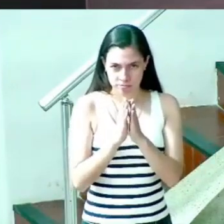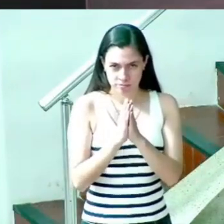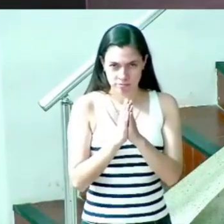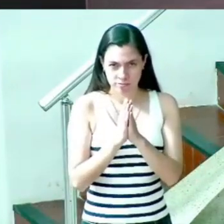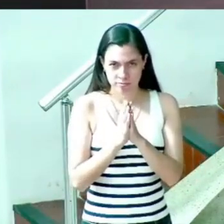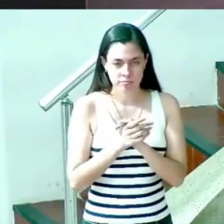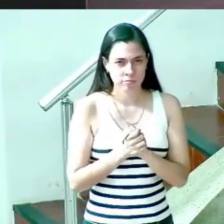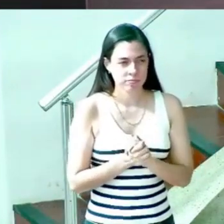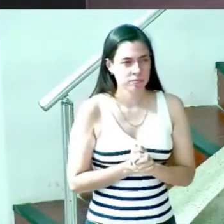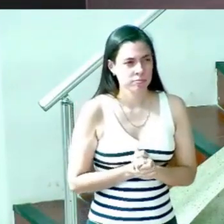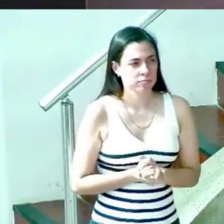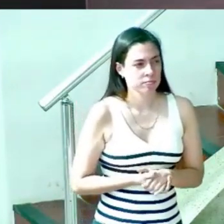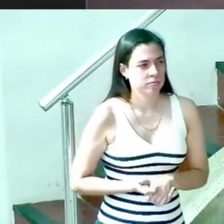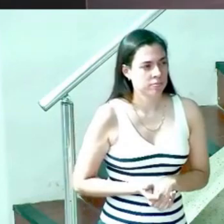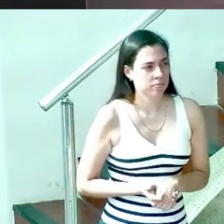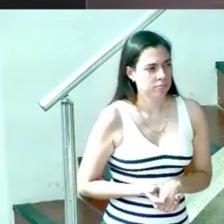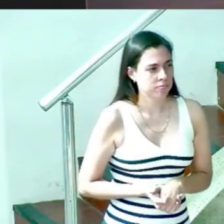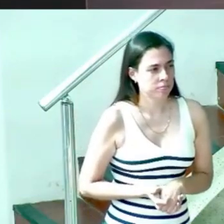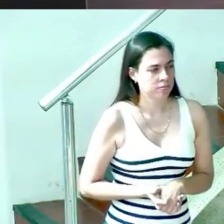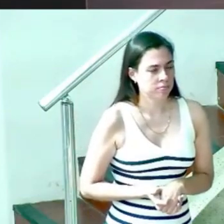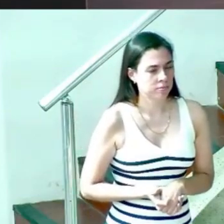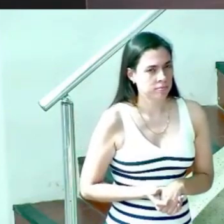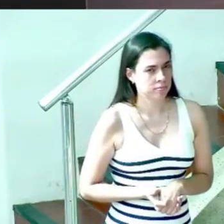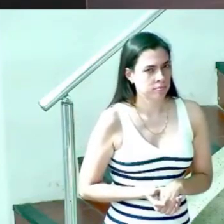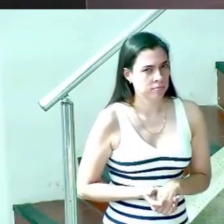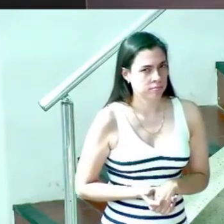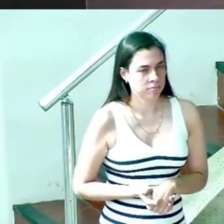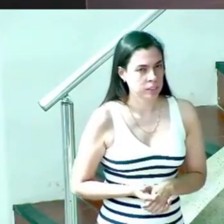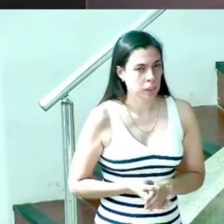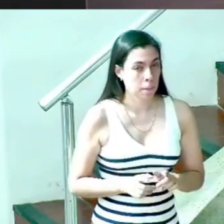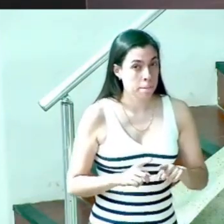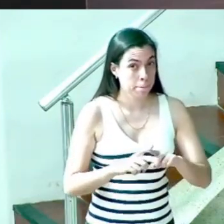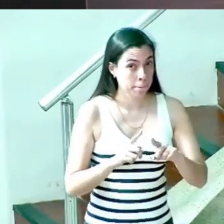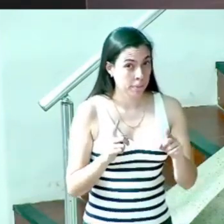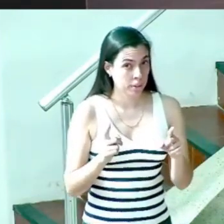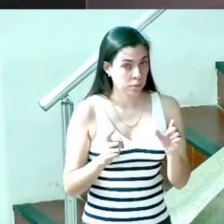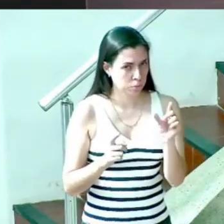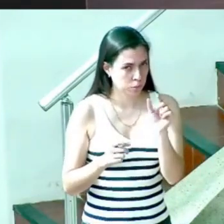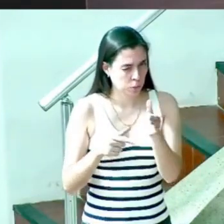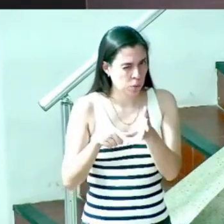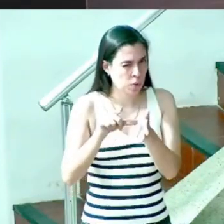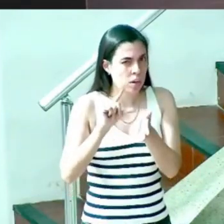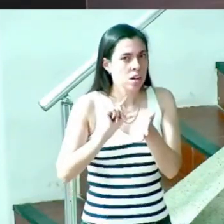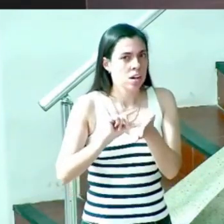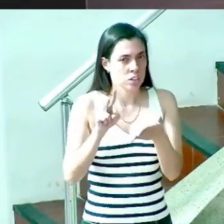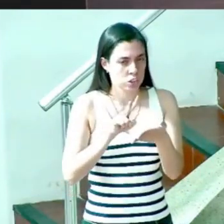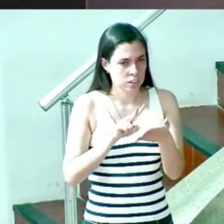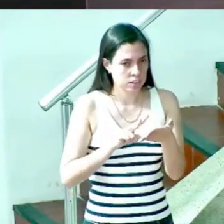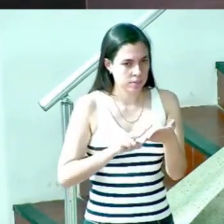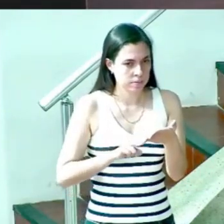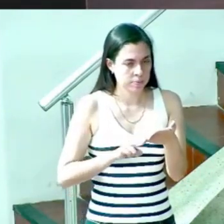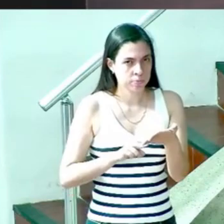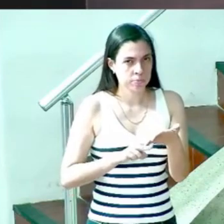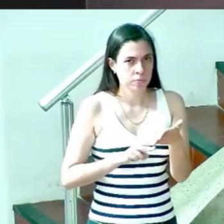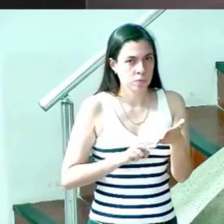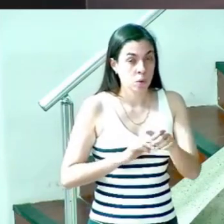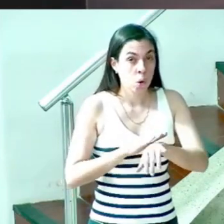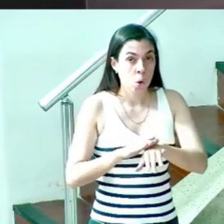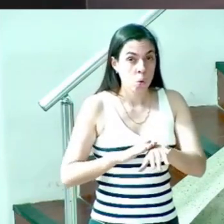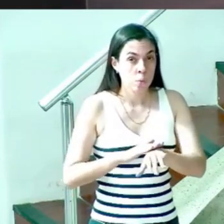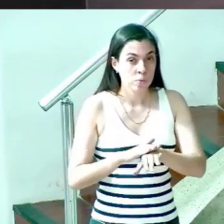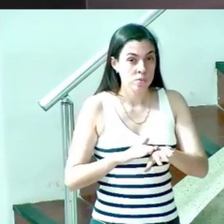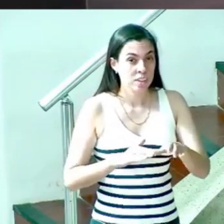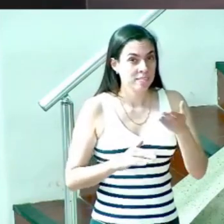esta oração. Antes de lermos o texto, orarmos, eu gostaria de nos dirigir às